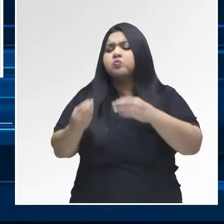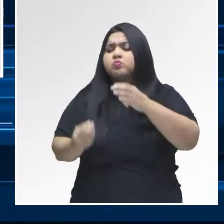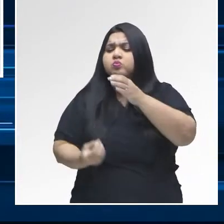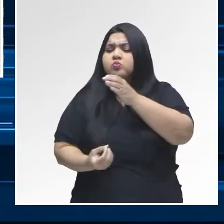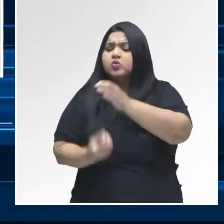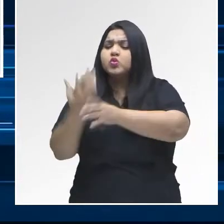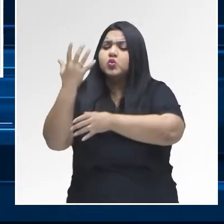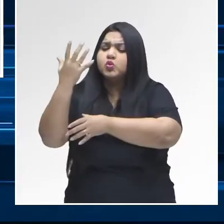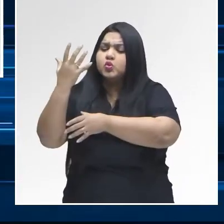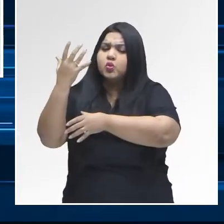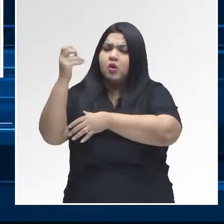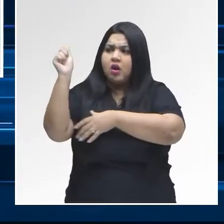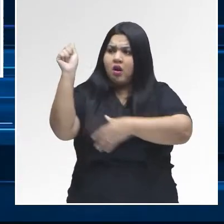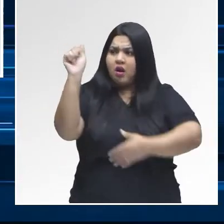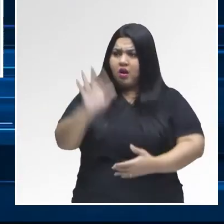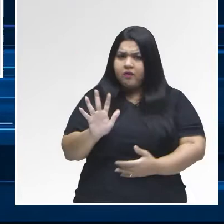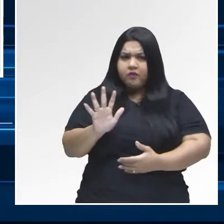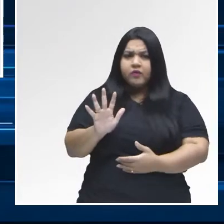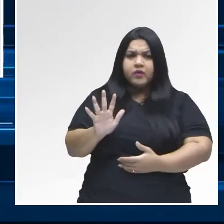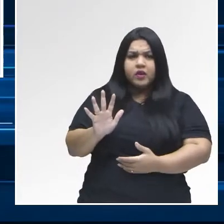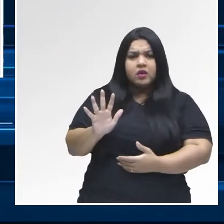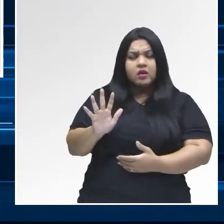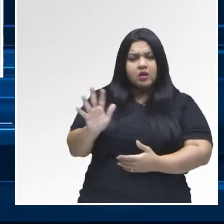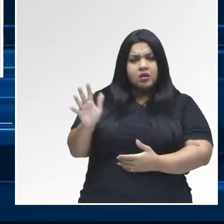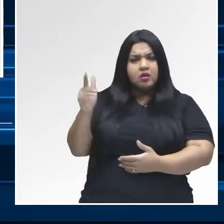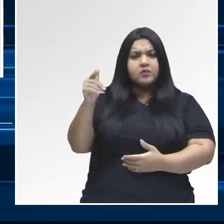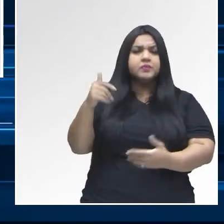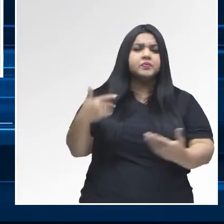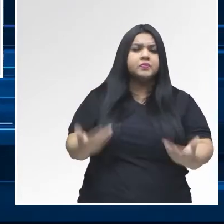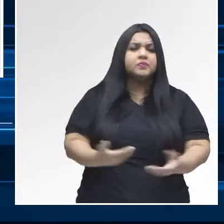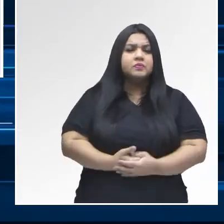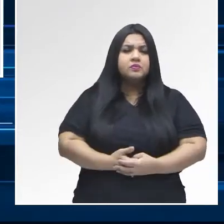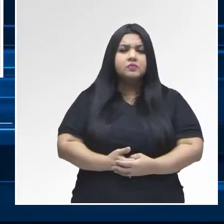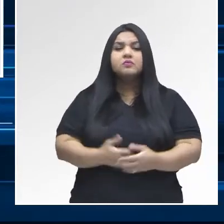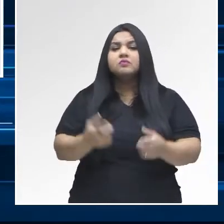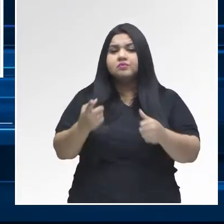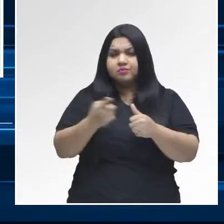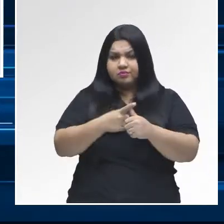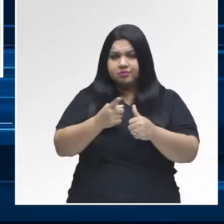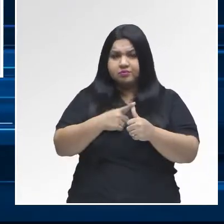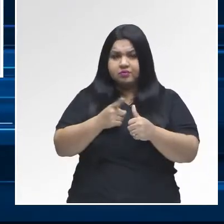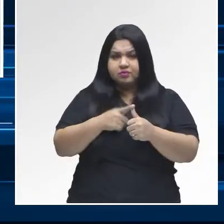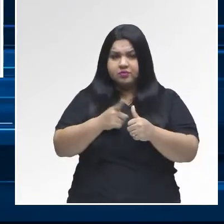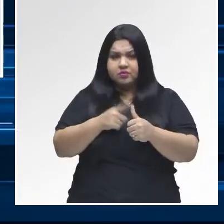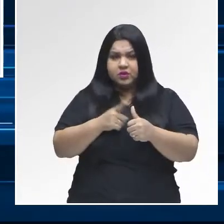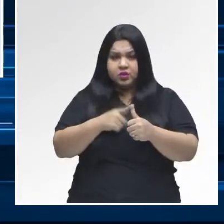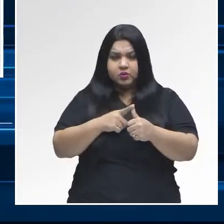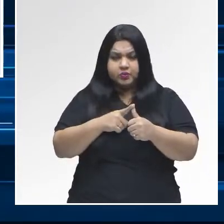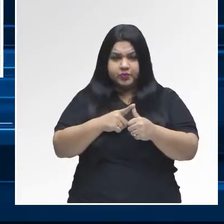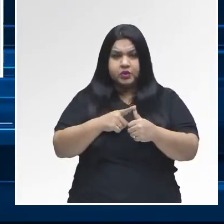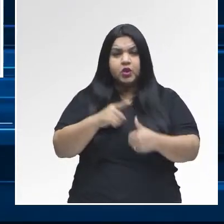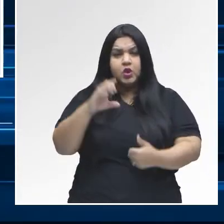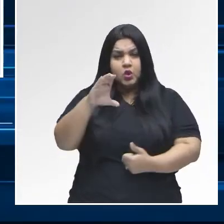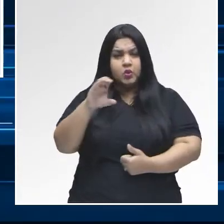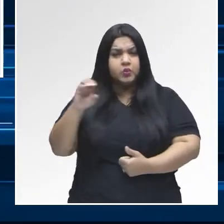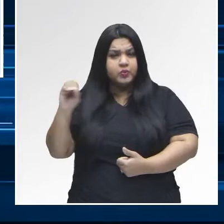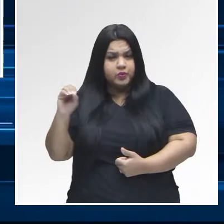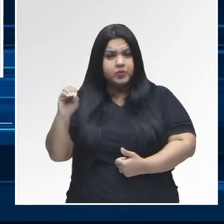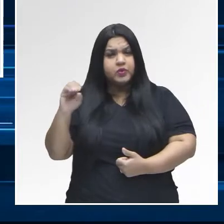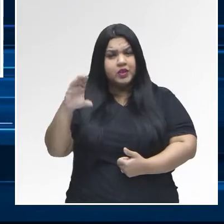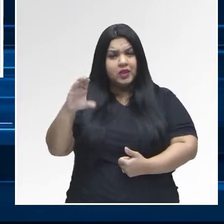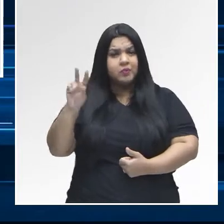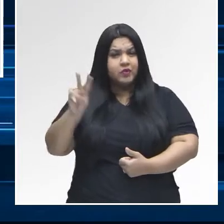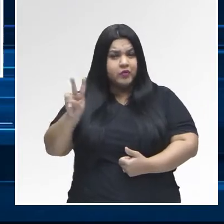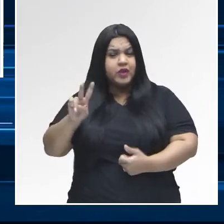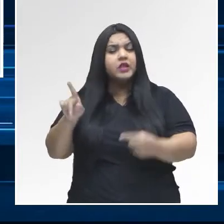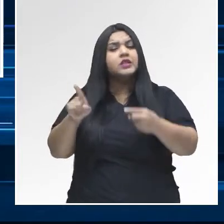ver, então? De onde vieram? No nosso texto, primeiro ponto, costa ocidental, Cabo Verde e